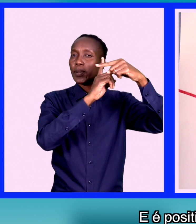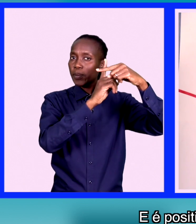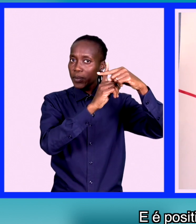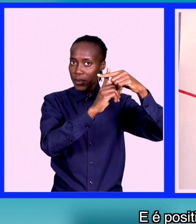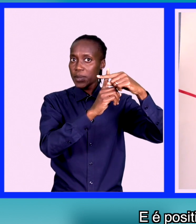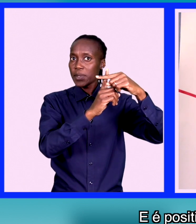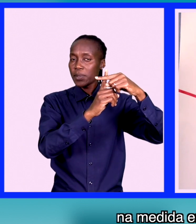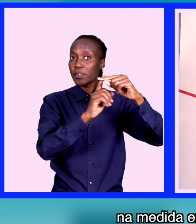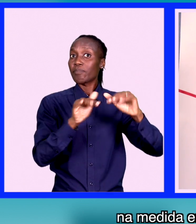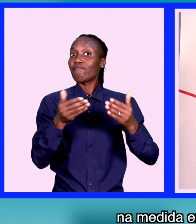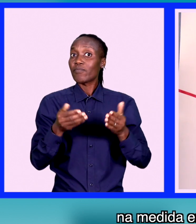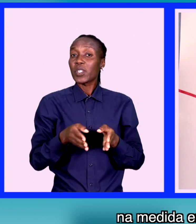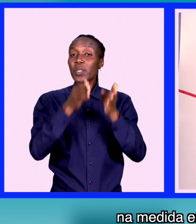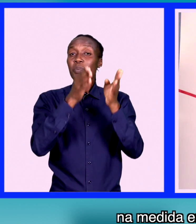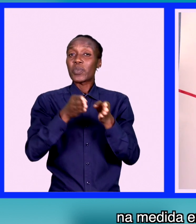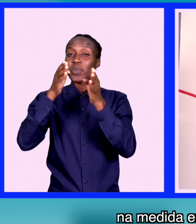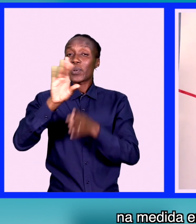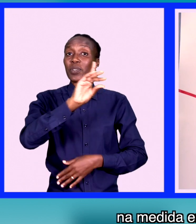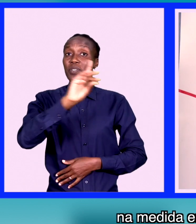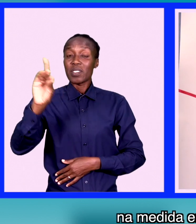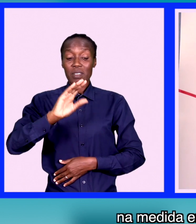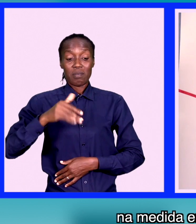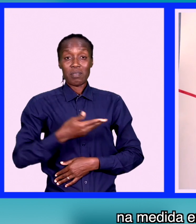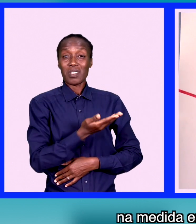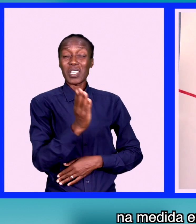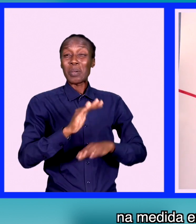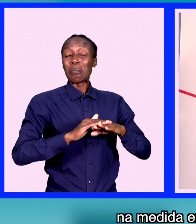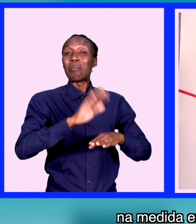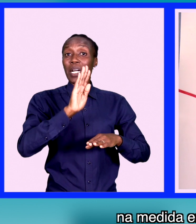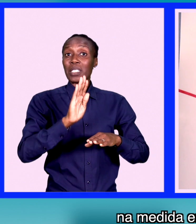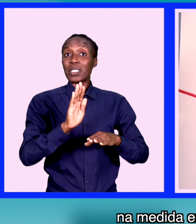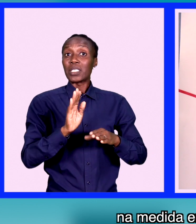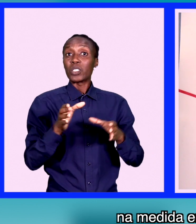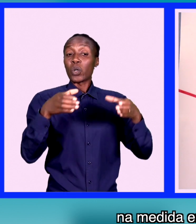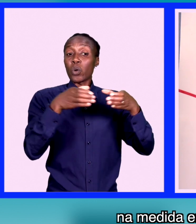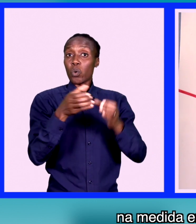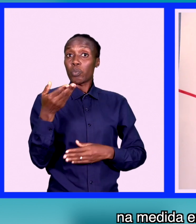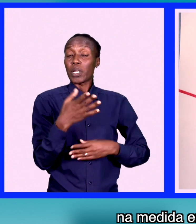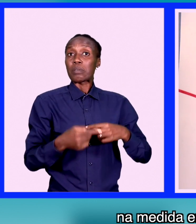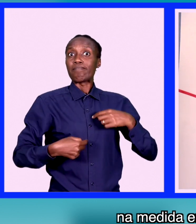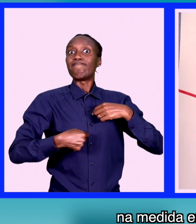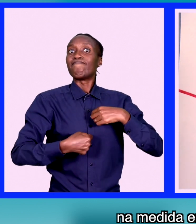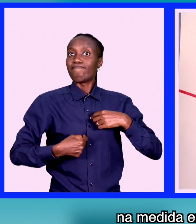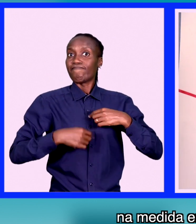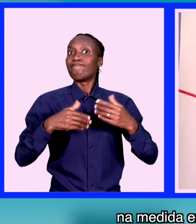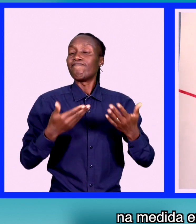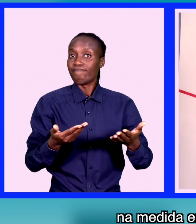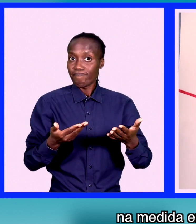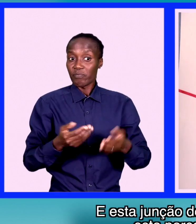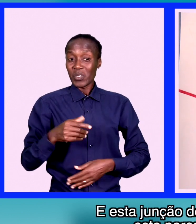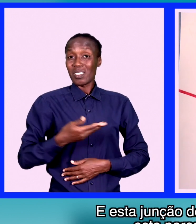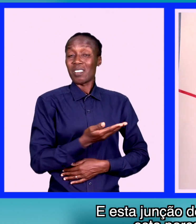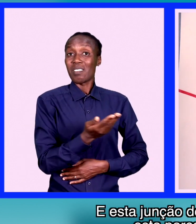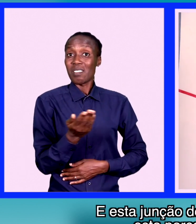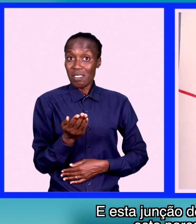que tivemos, na medida em que pessoas com deficiências é um dos grupos-alvos das nossas